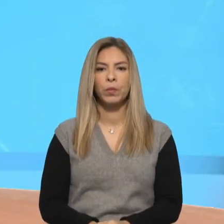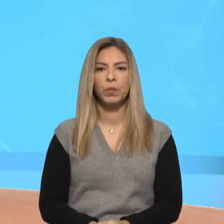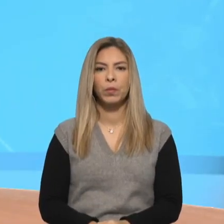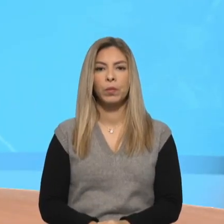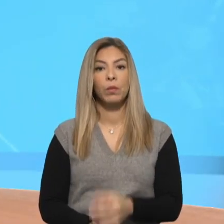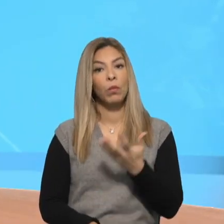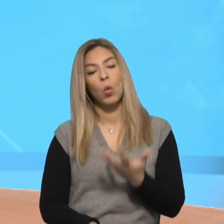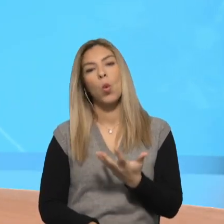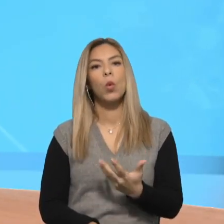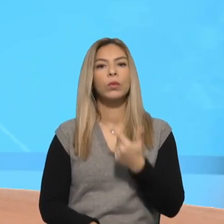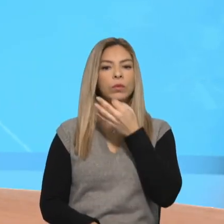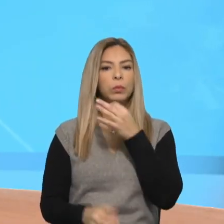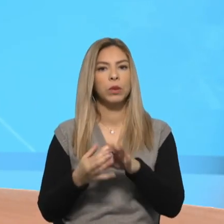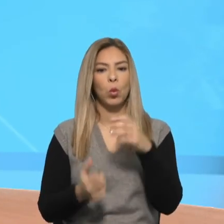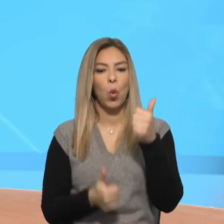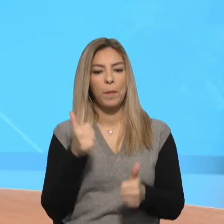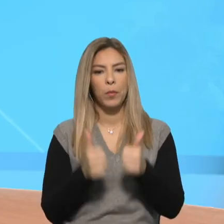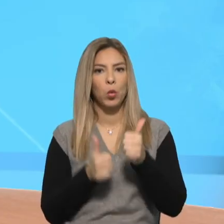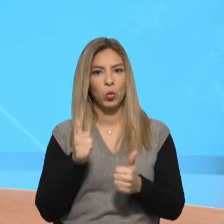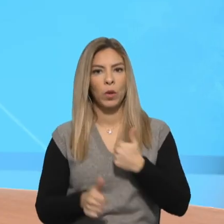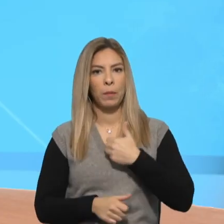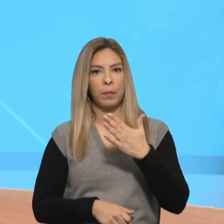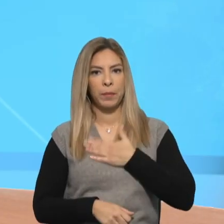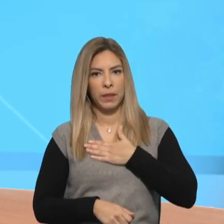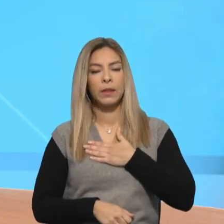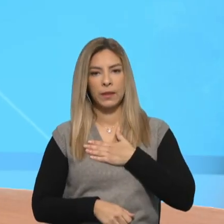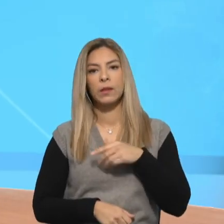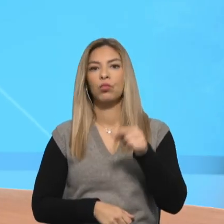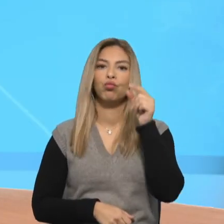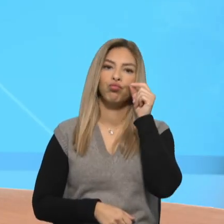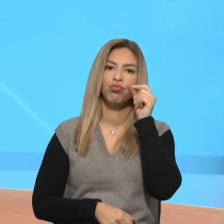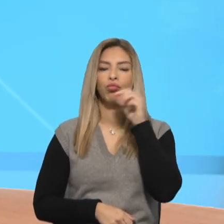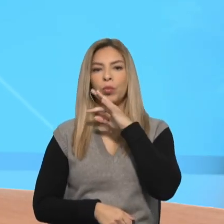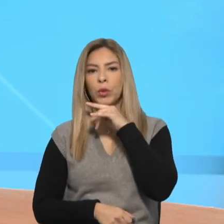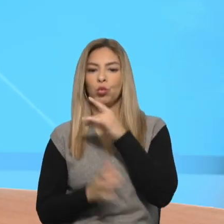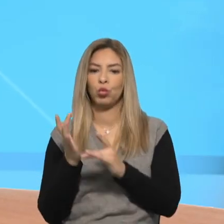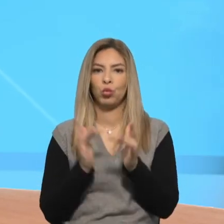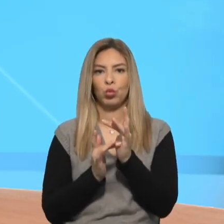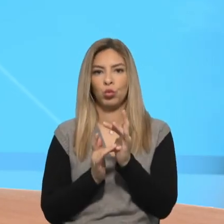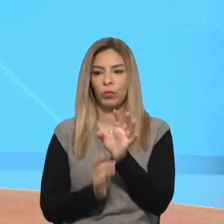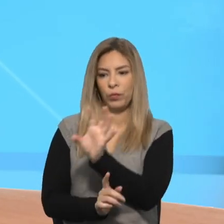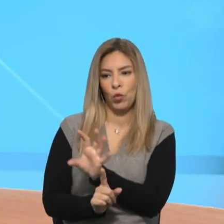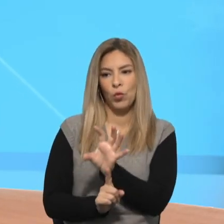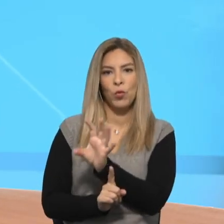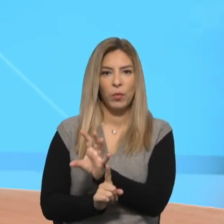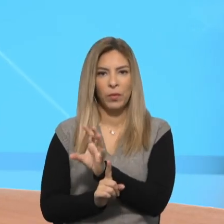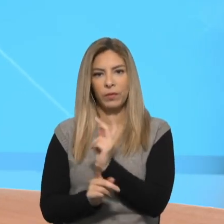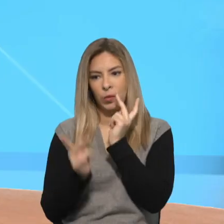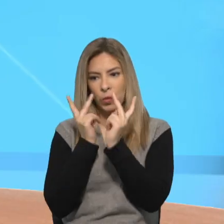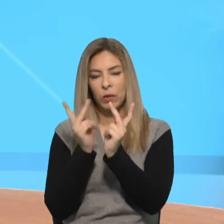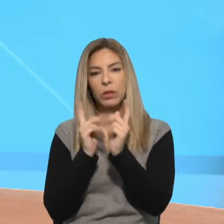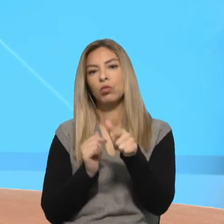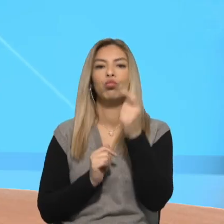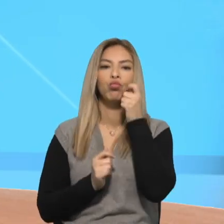Falamos agora sobre o concurso Presépio nas Empresas com o secretário-geral da Associação Católica de Empresários e Gestores,